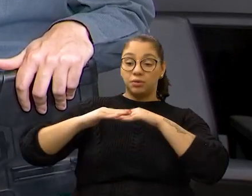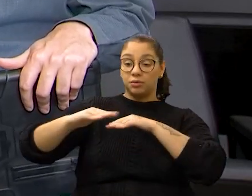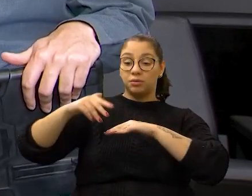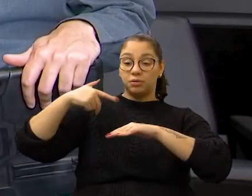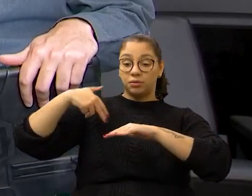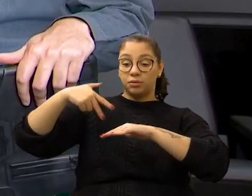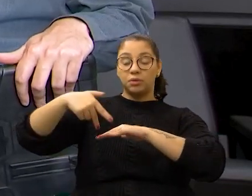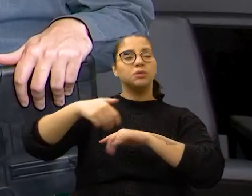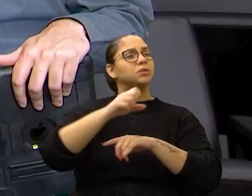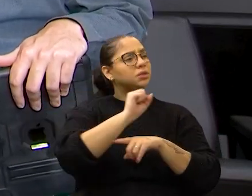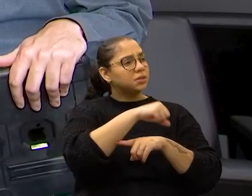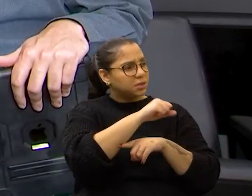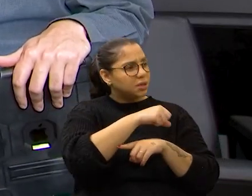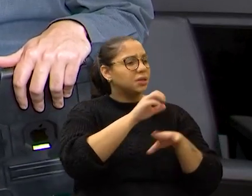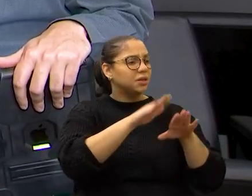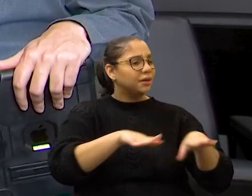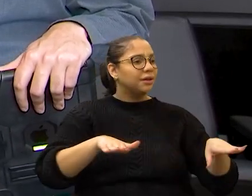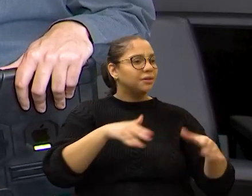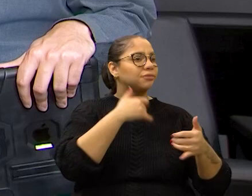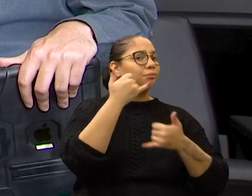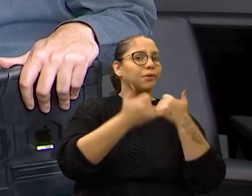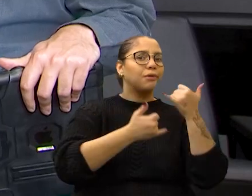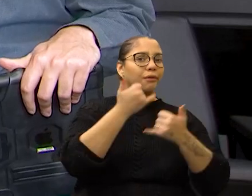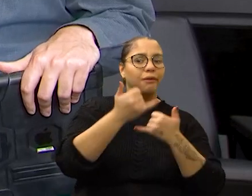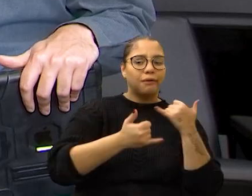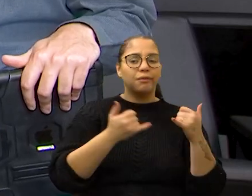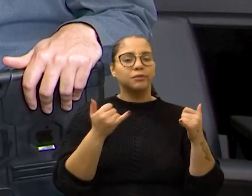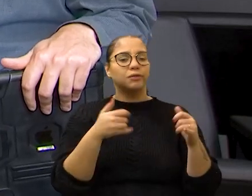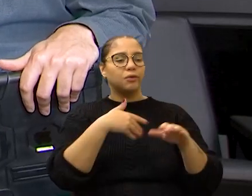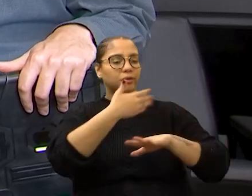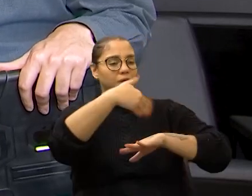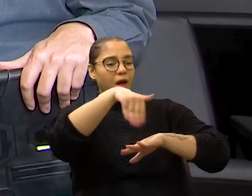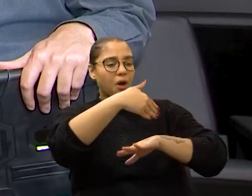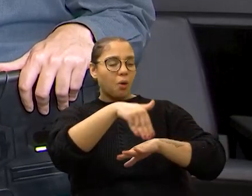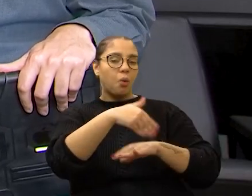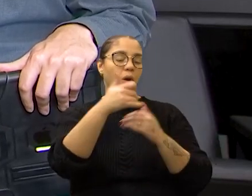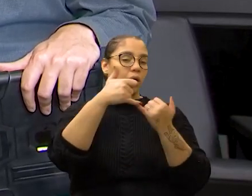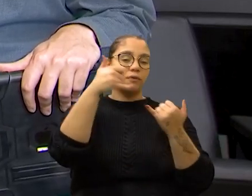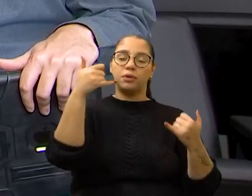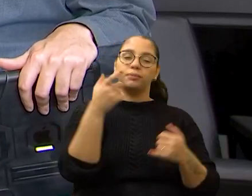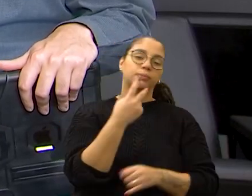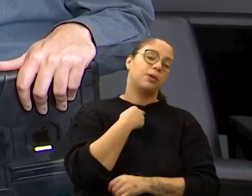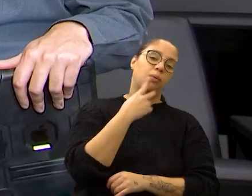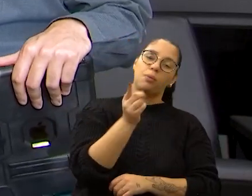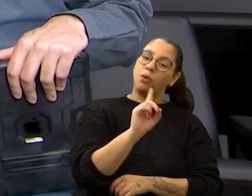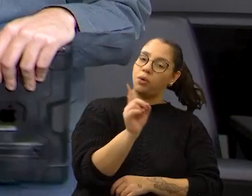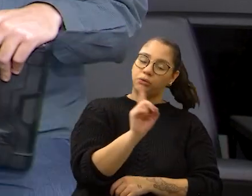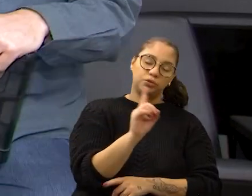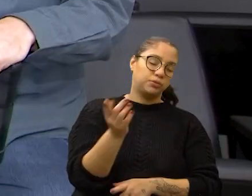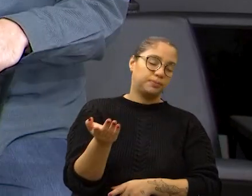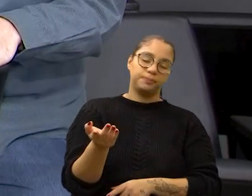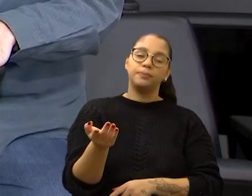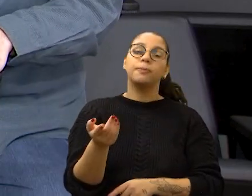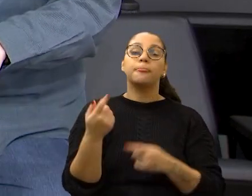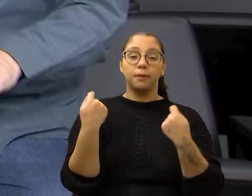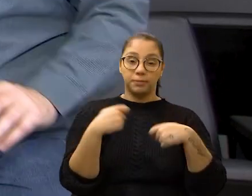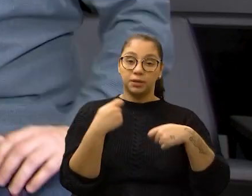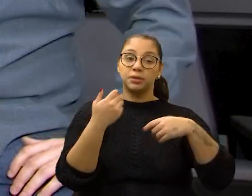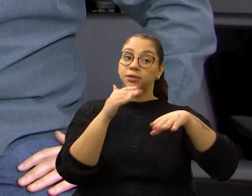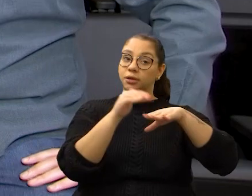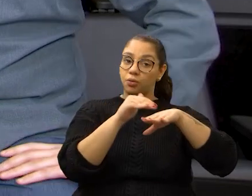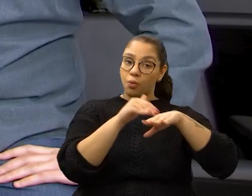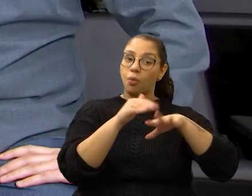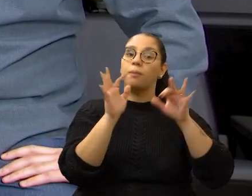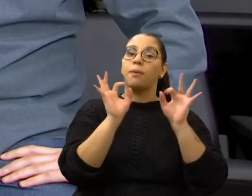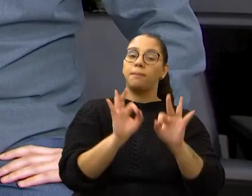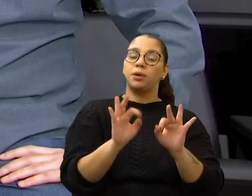calçadas, né? Tem as crianças, né, brincando, esses fios, não pode, eu acho que a gente tem que